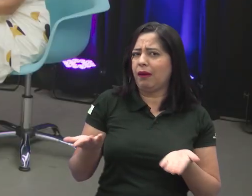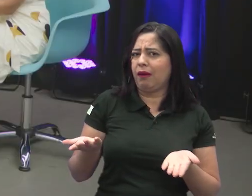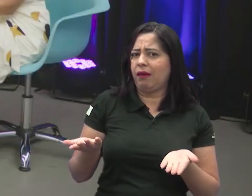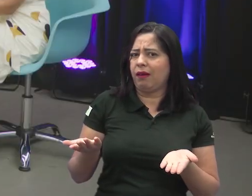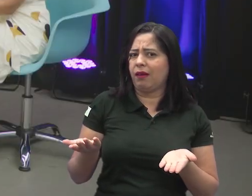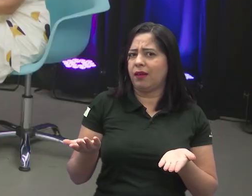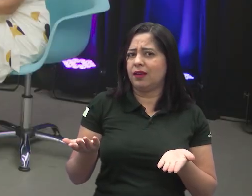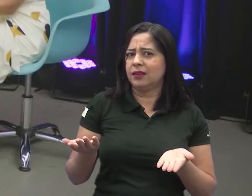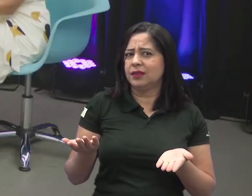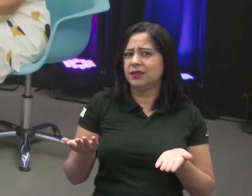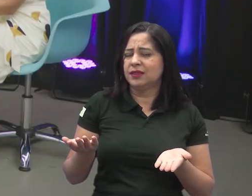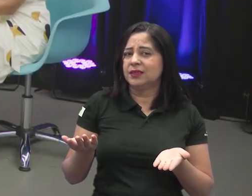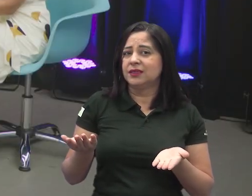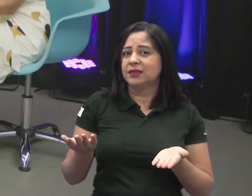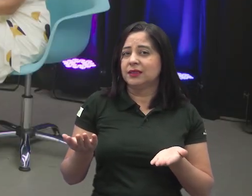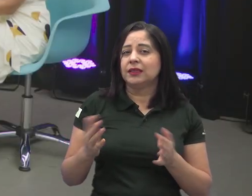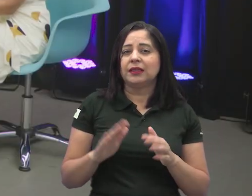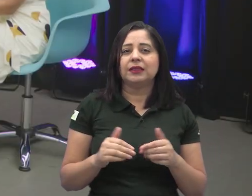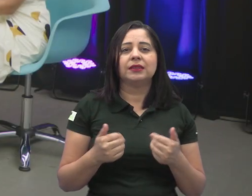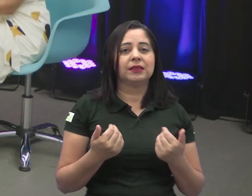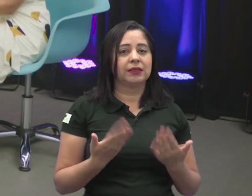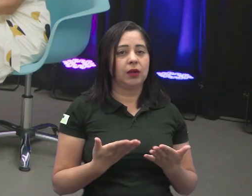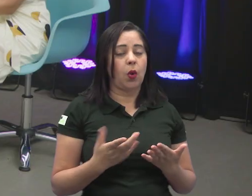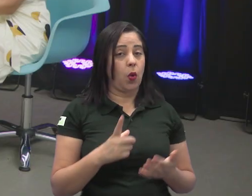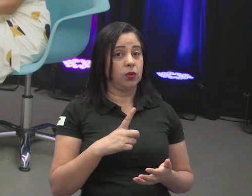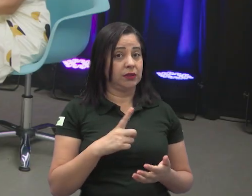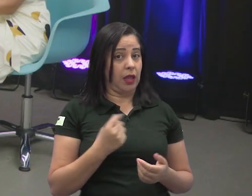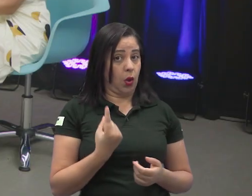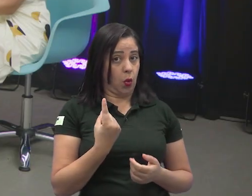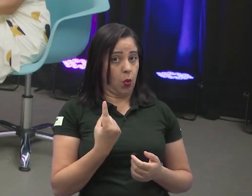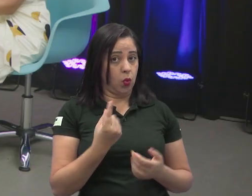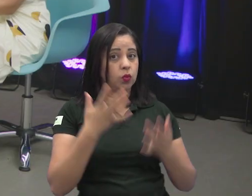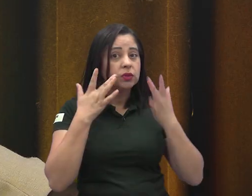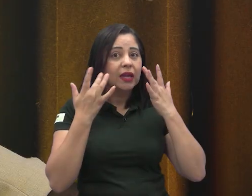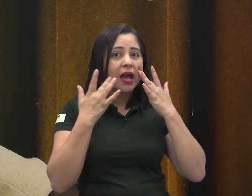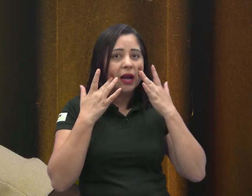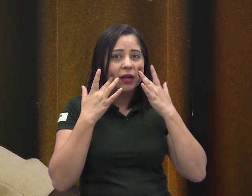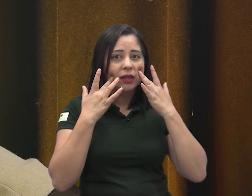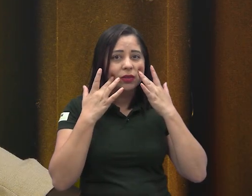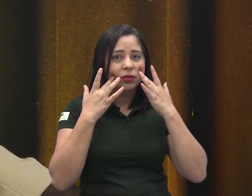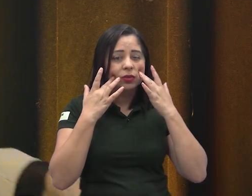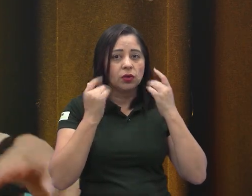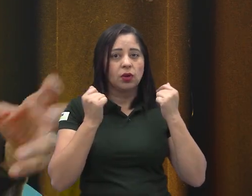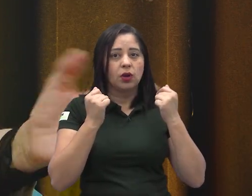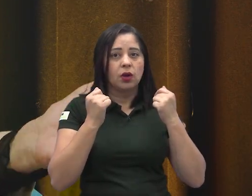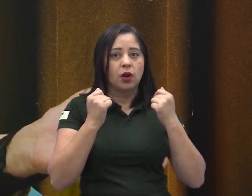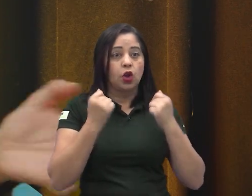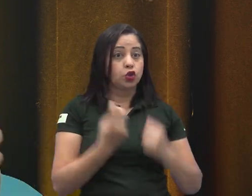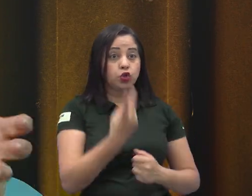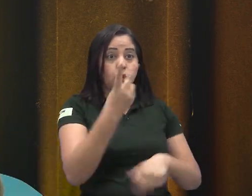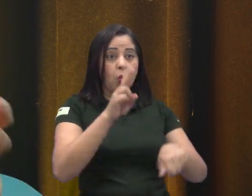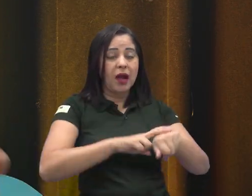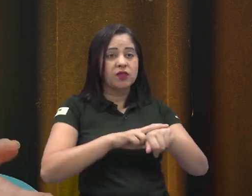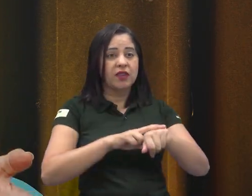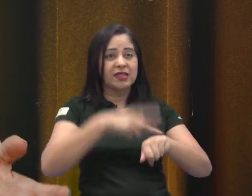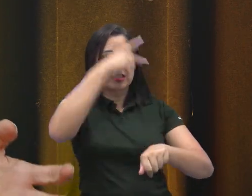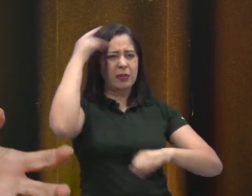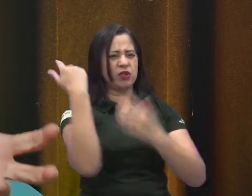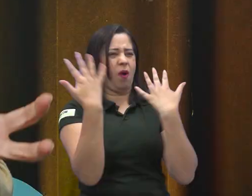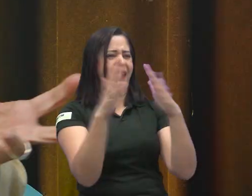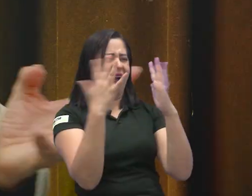não esperava isso. Teve uma época, teve uma apresentação que nós fomos aplaudidos em cena aberta 2